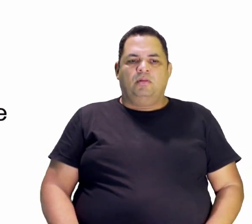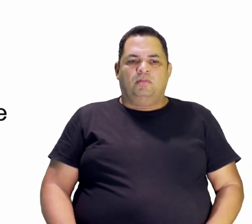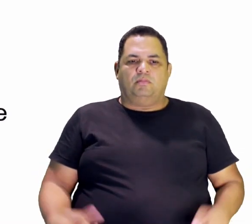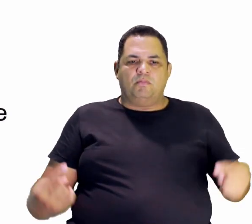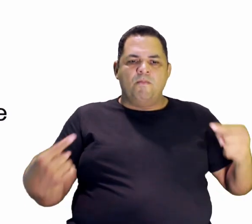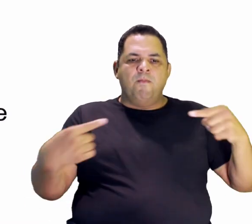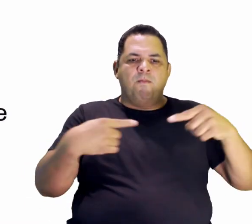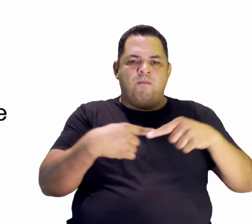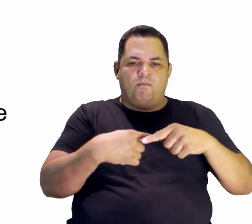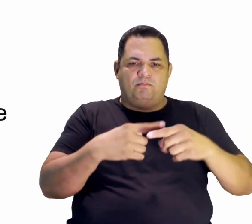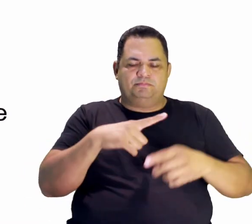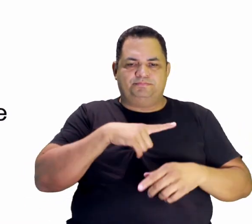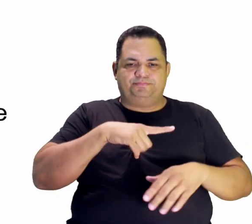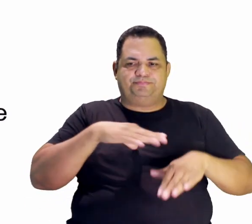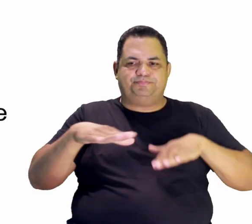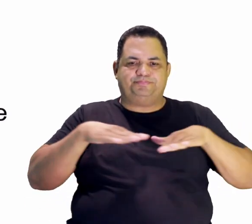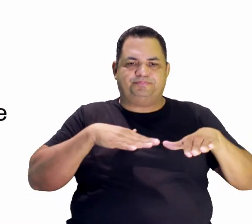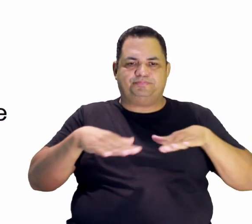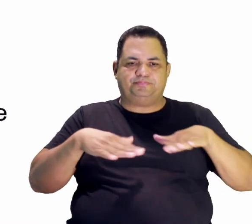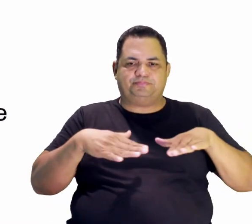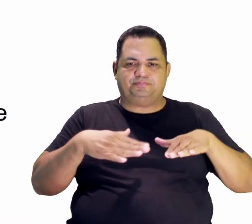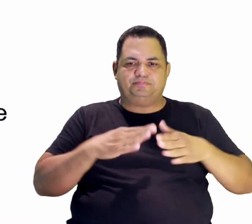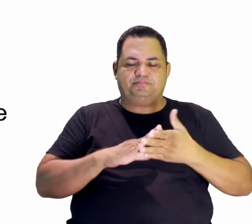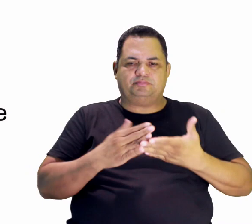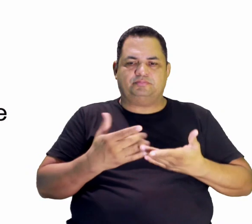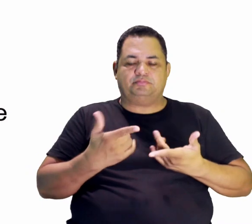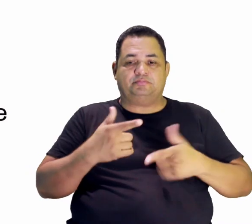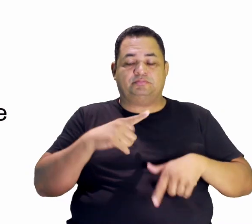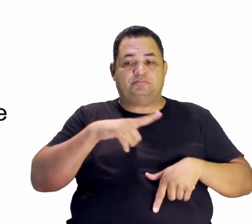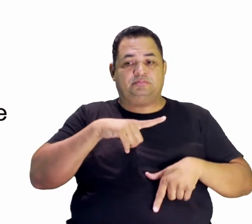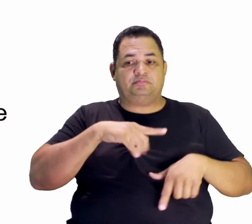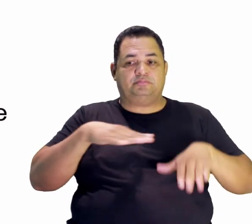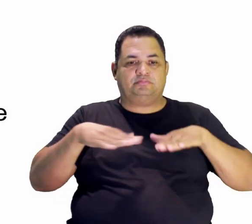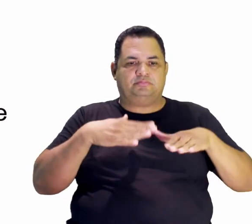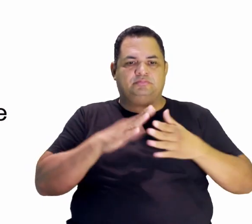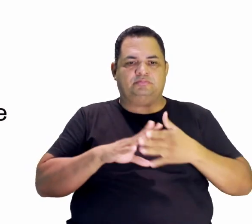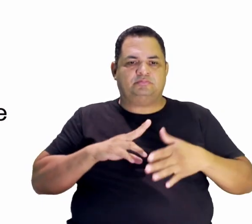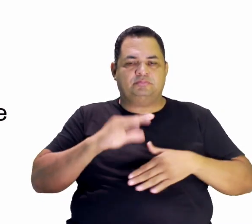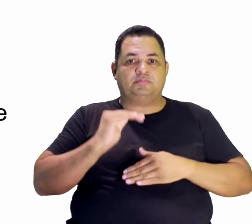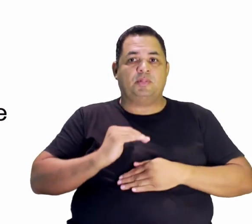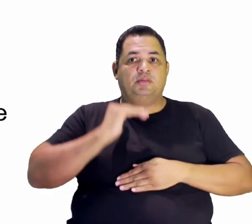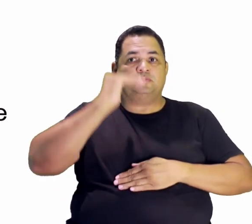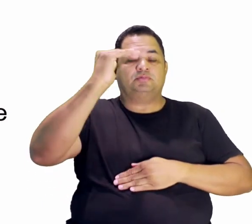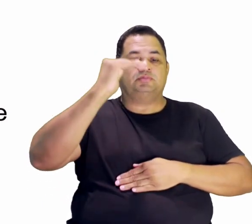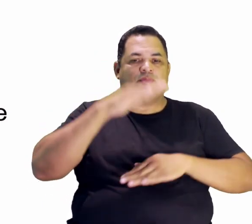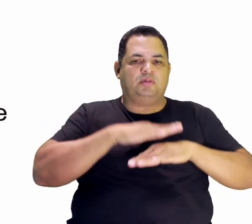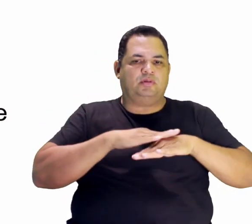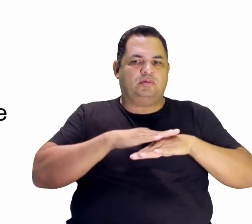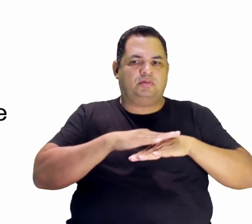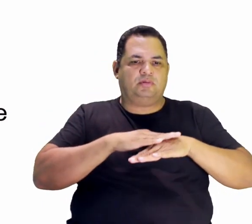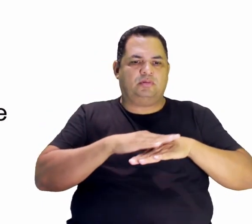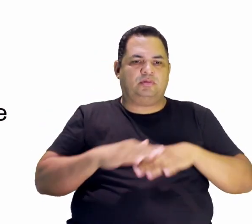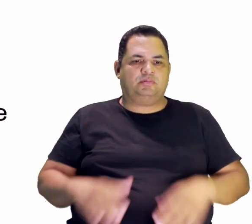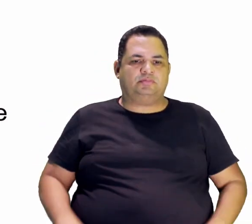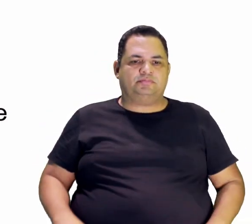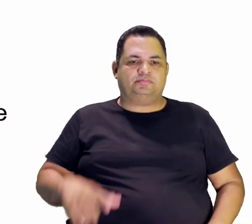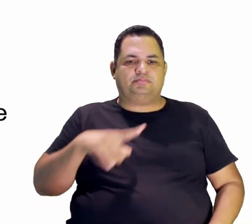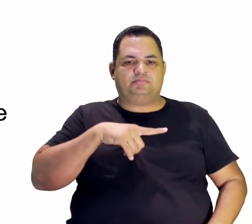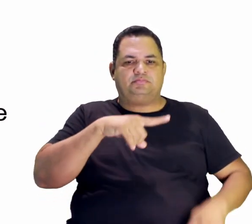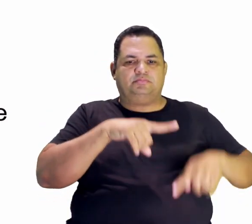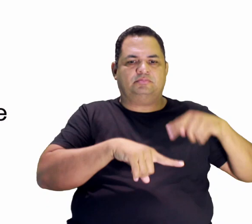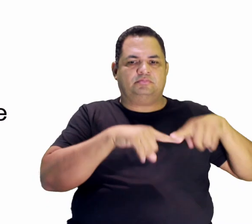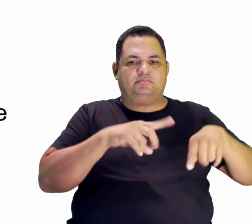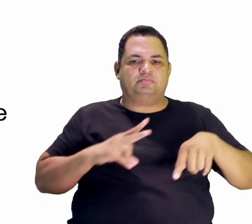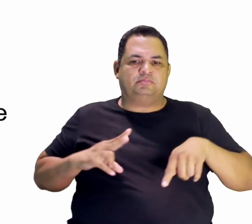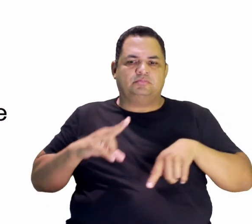Contrária à tendência de movimento, que só vai ter movimento se a força for maior que a força de atrito, existente entre